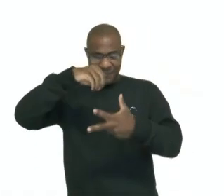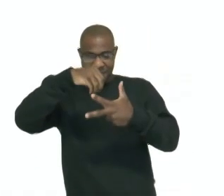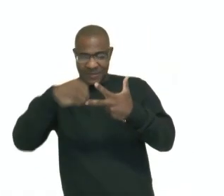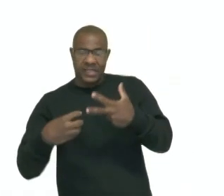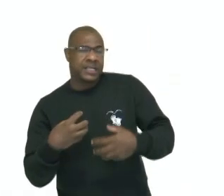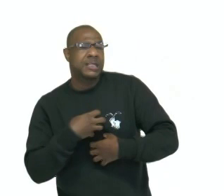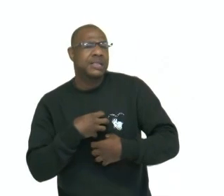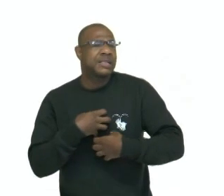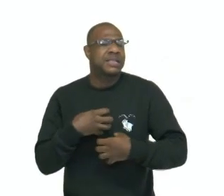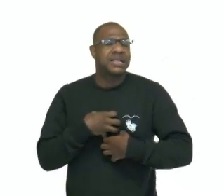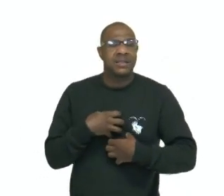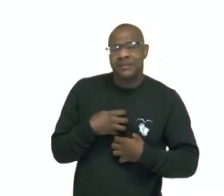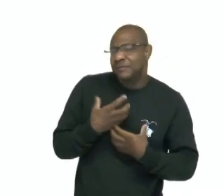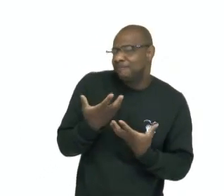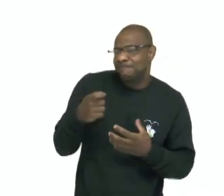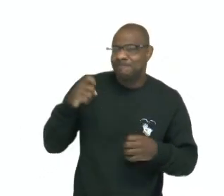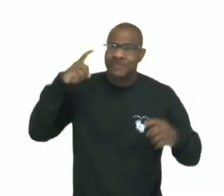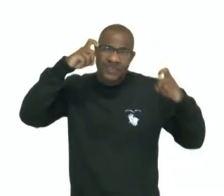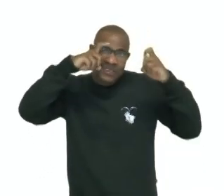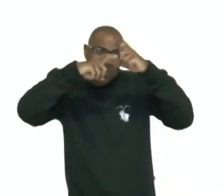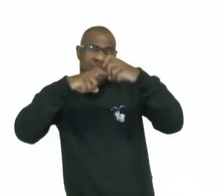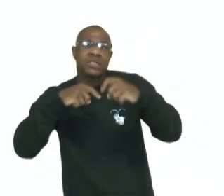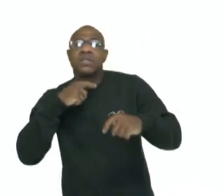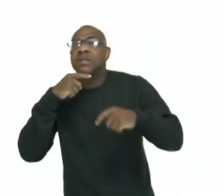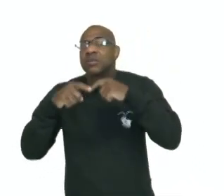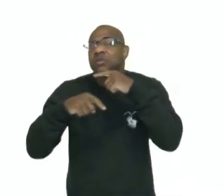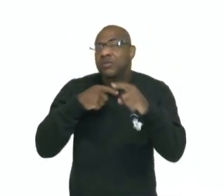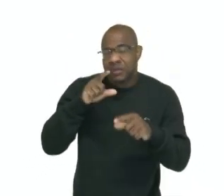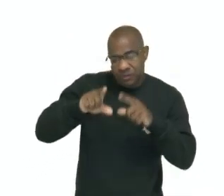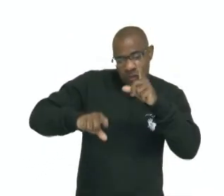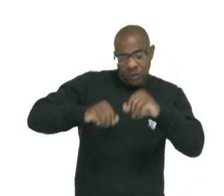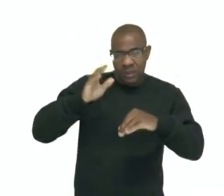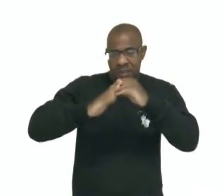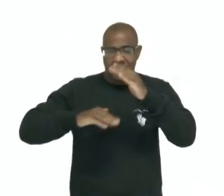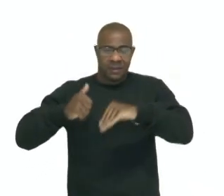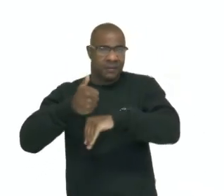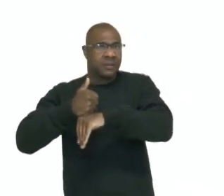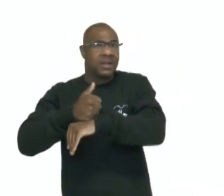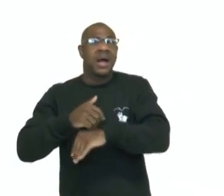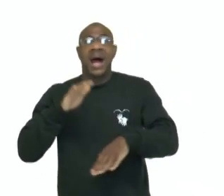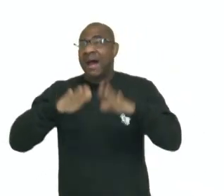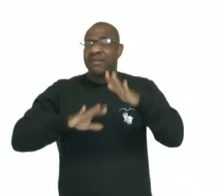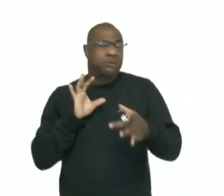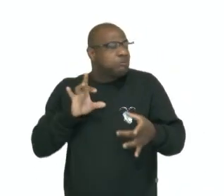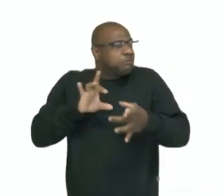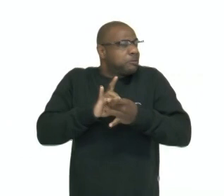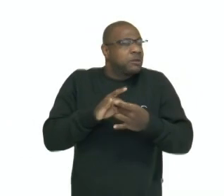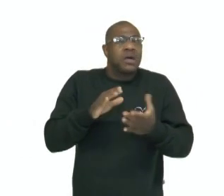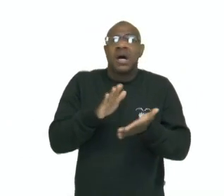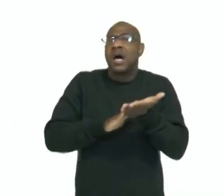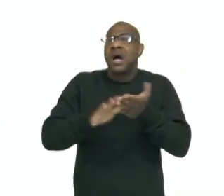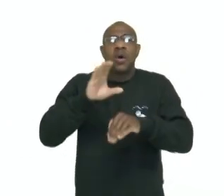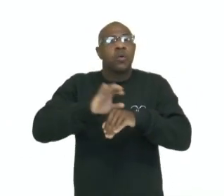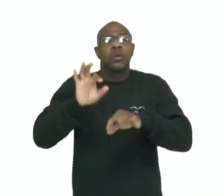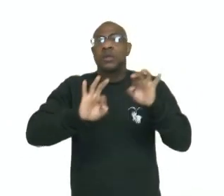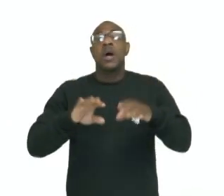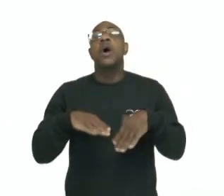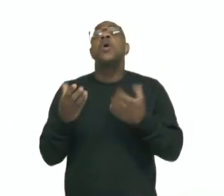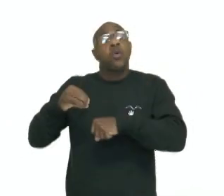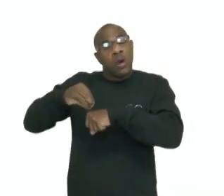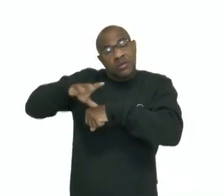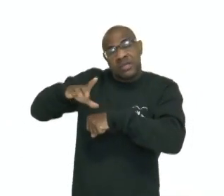encruzilhada sobre a escolha da profissão. Às vezes, não se identificam com nenhum curso. Qual a dica para quem está